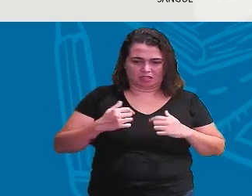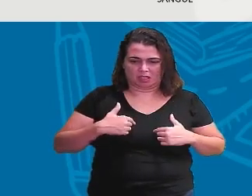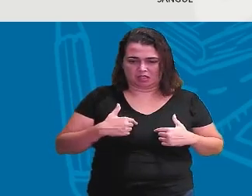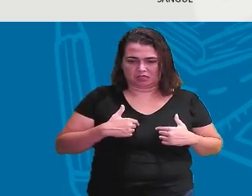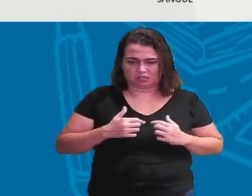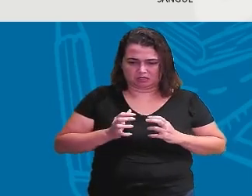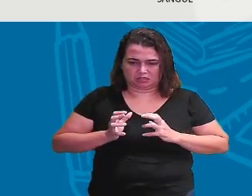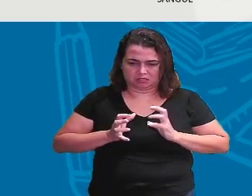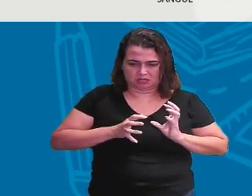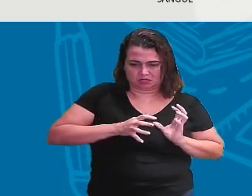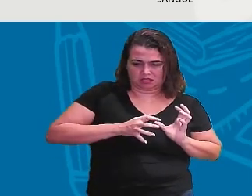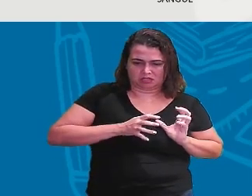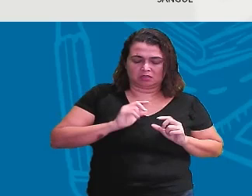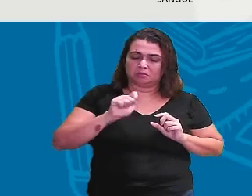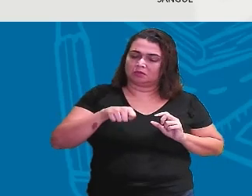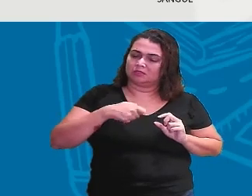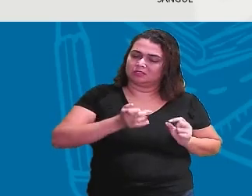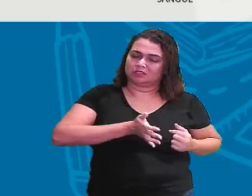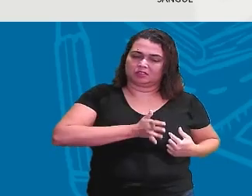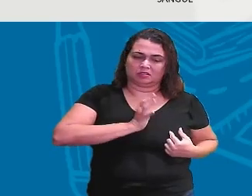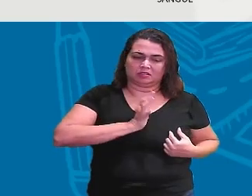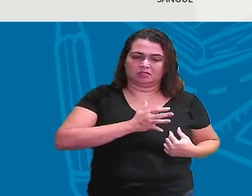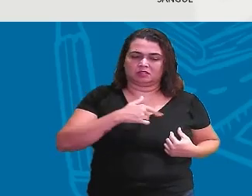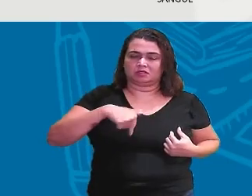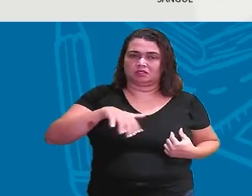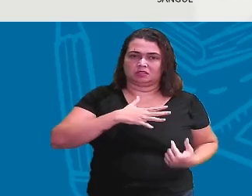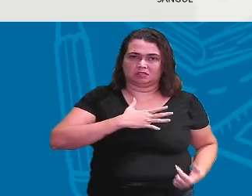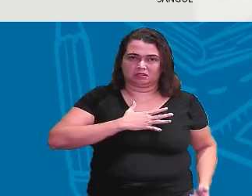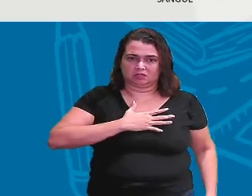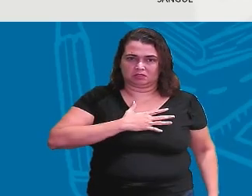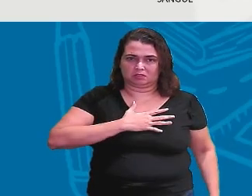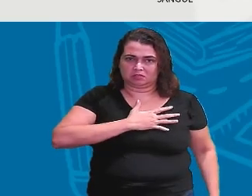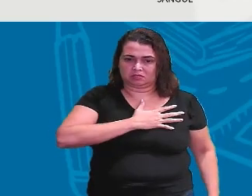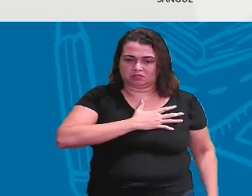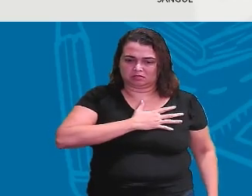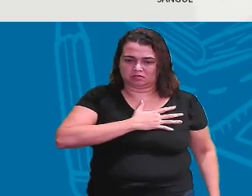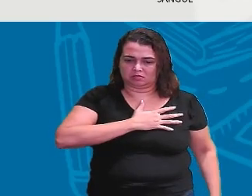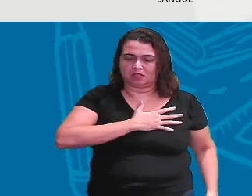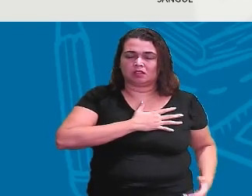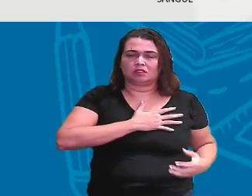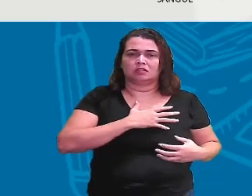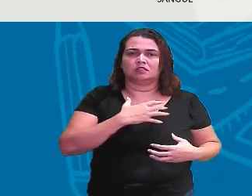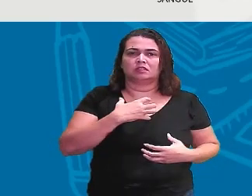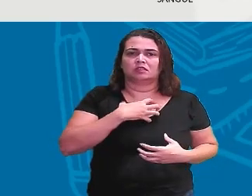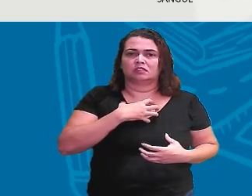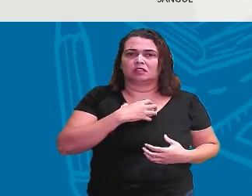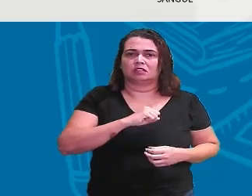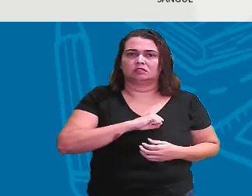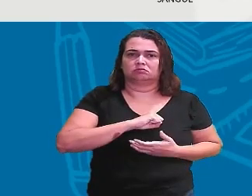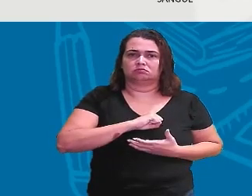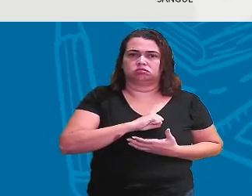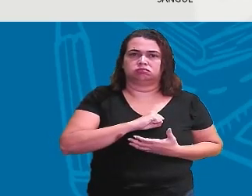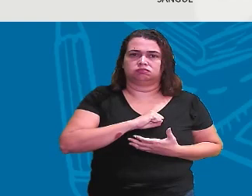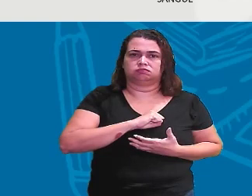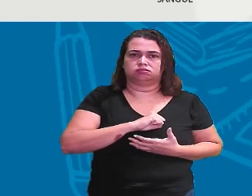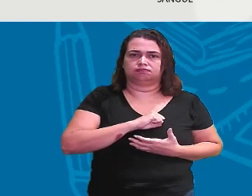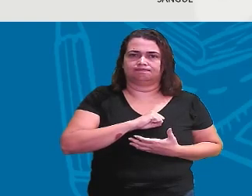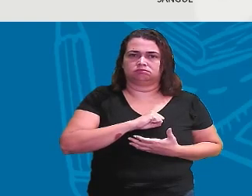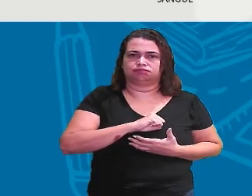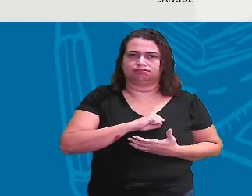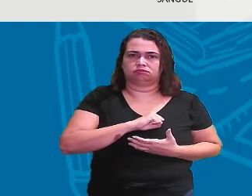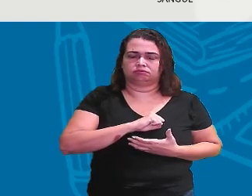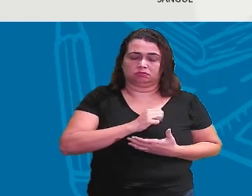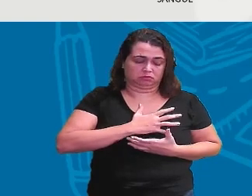Do nosso corpo. Por isso, quando a gente coloca a mão aqui mais para o nosso lado esquerdo, a gente consegue, sentir